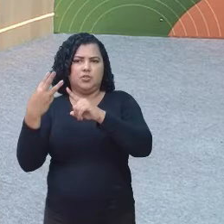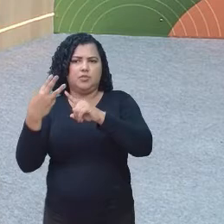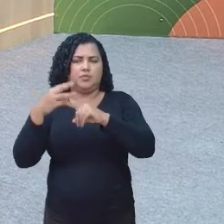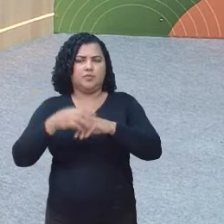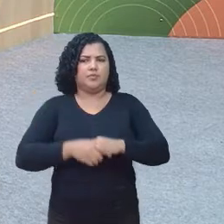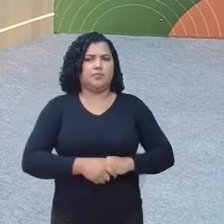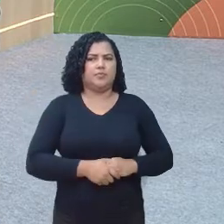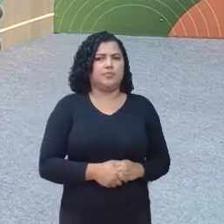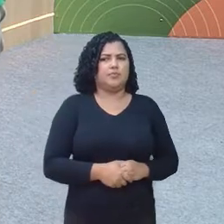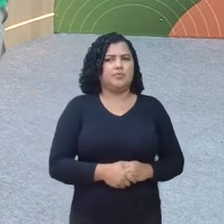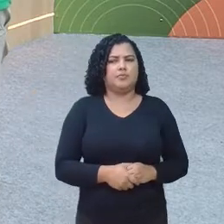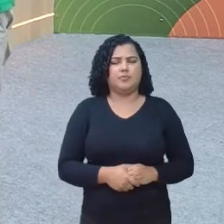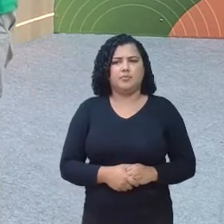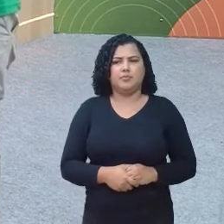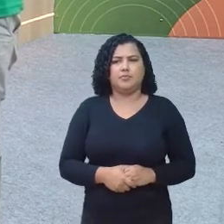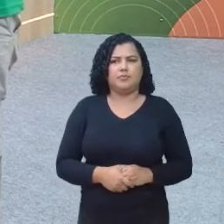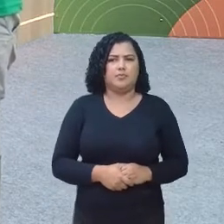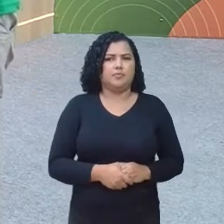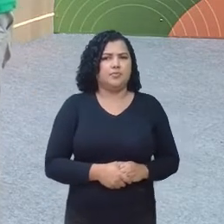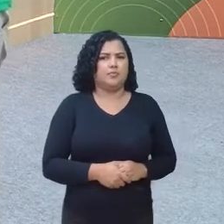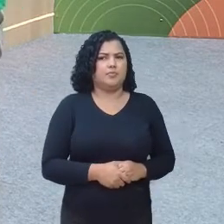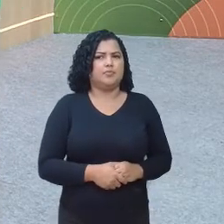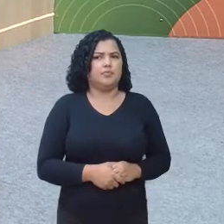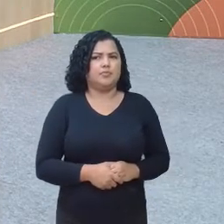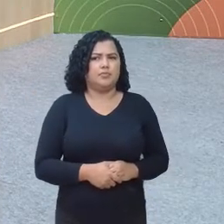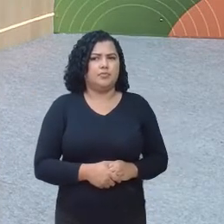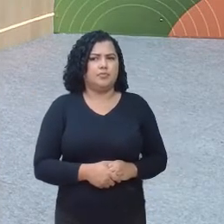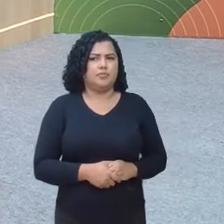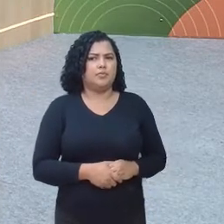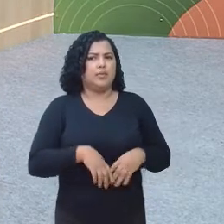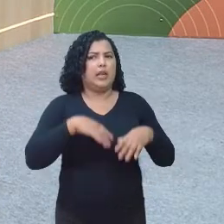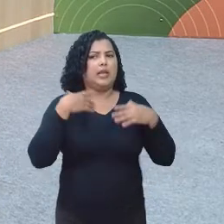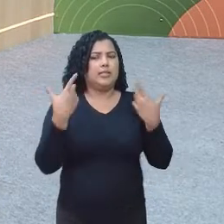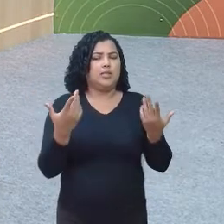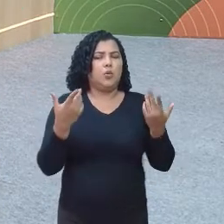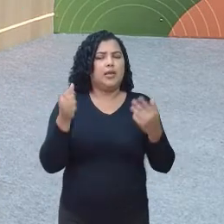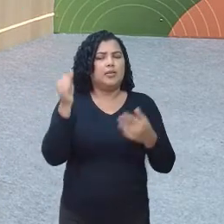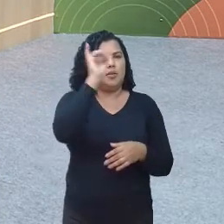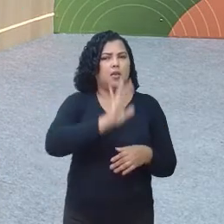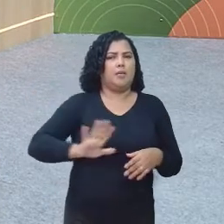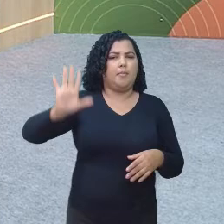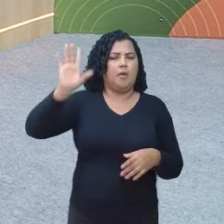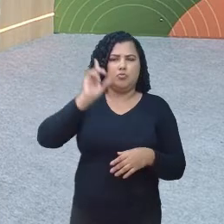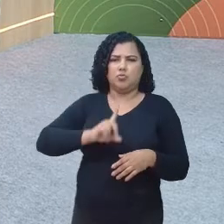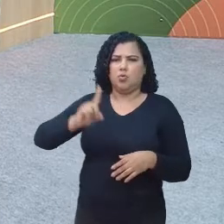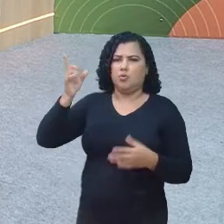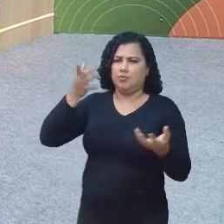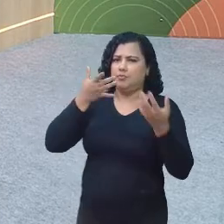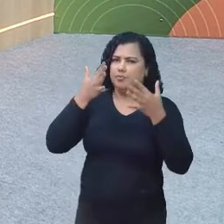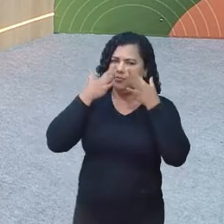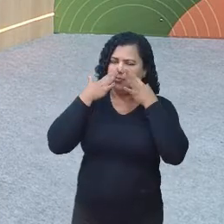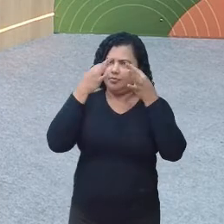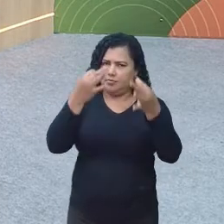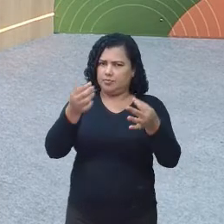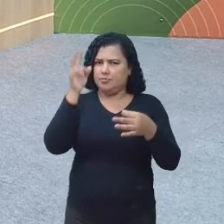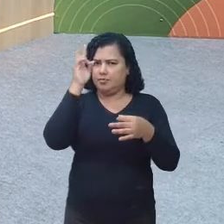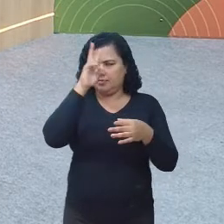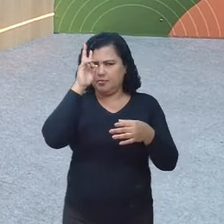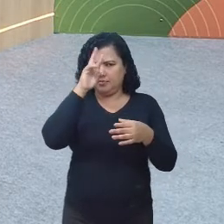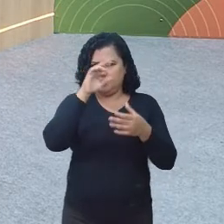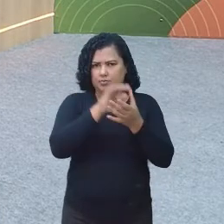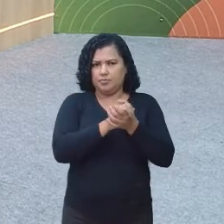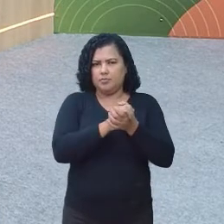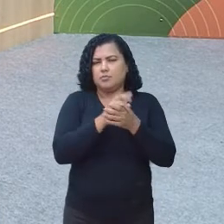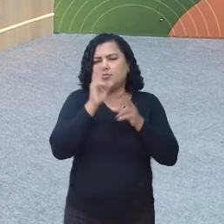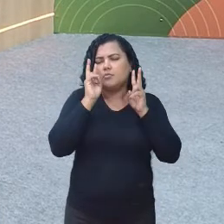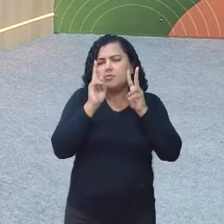E aí eu tenho o resultado, tá certo? Então, essa imagem que eu estou colocando aí, eu quero que você preste bem atenção. Lembra que eu disse? Vamos